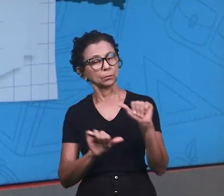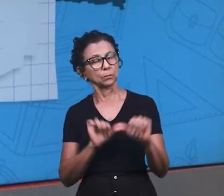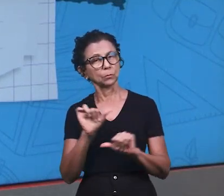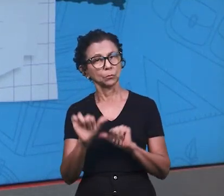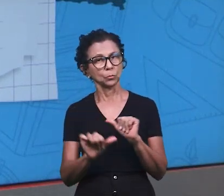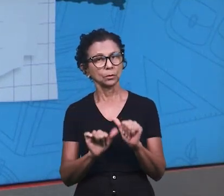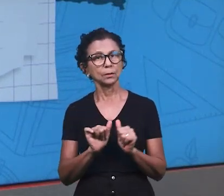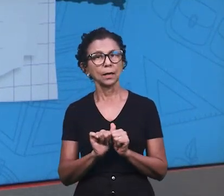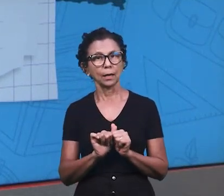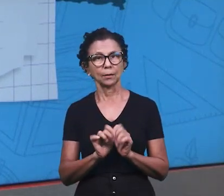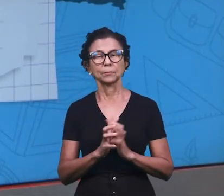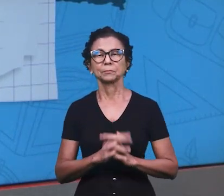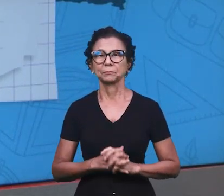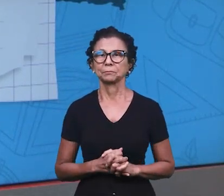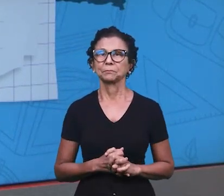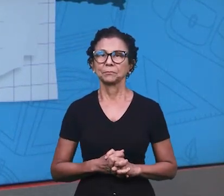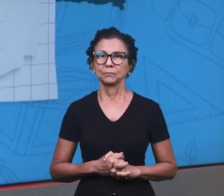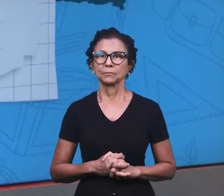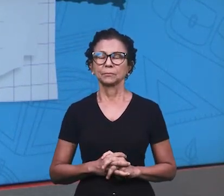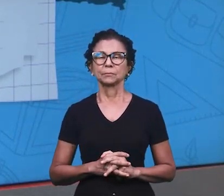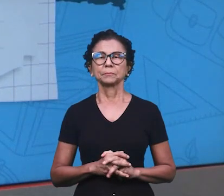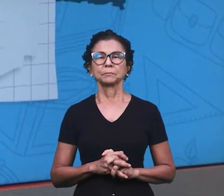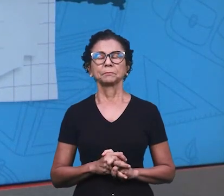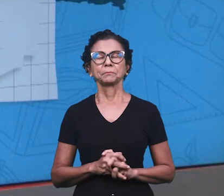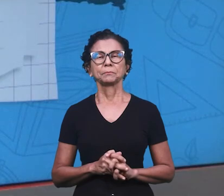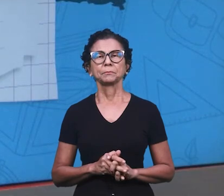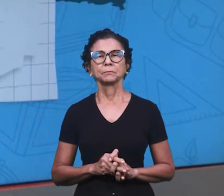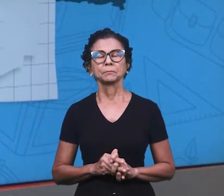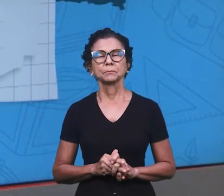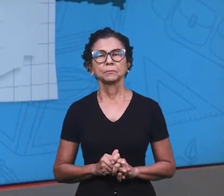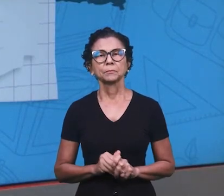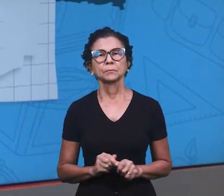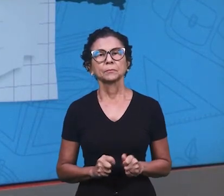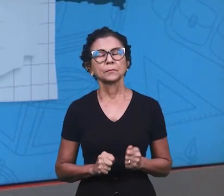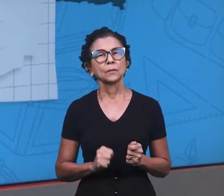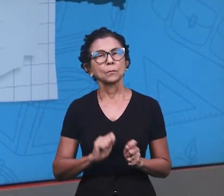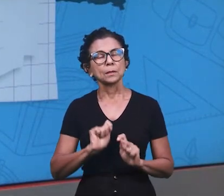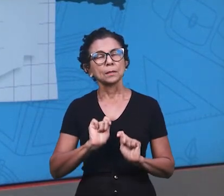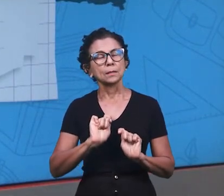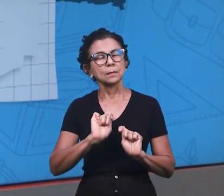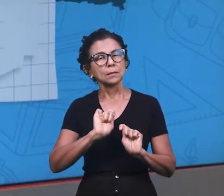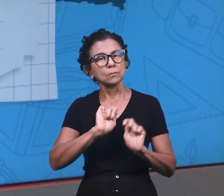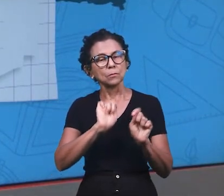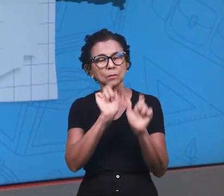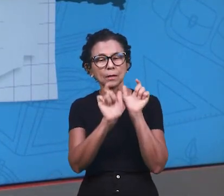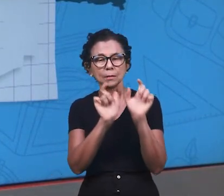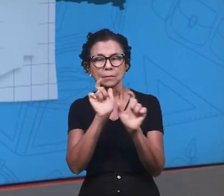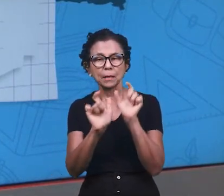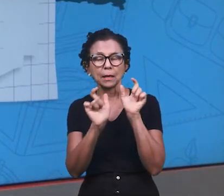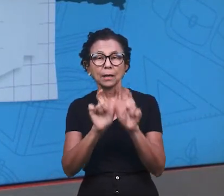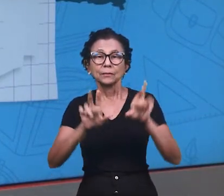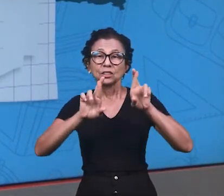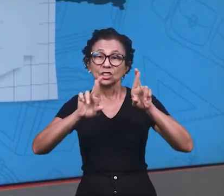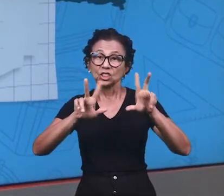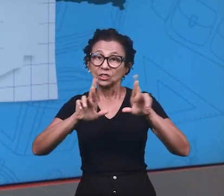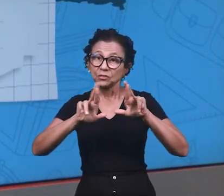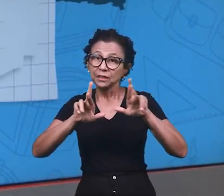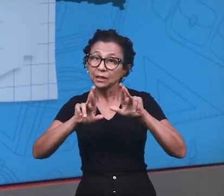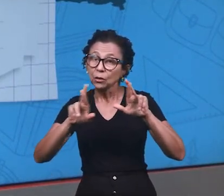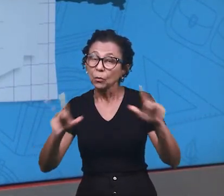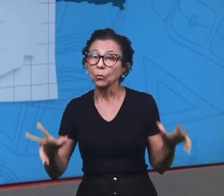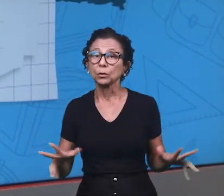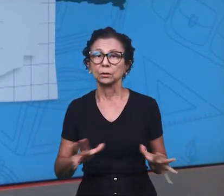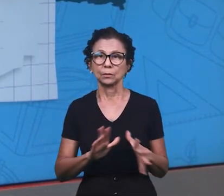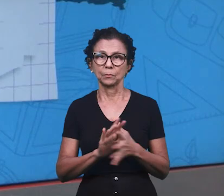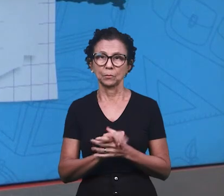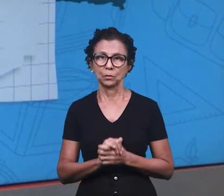um repertório diversificado. Tá? Então, você precisa, né, recorrer a sinônimos, a expressões,